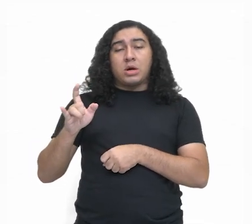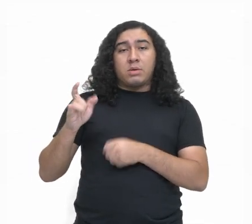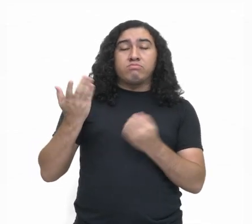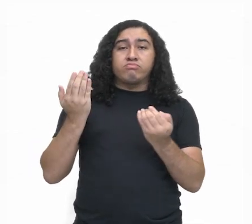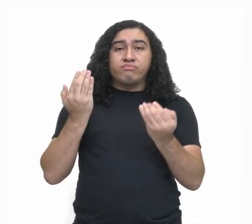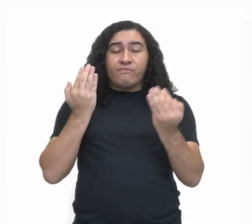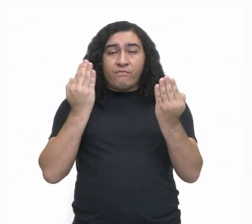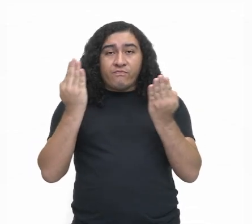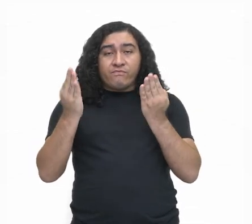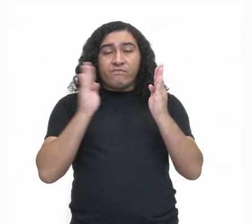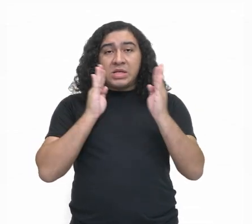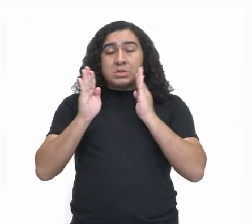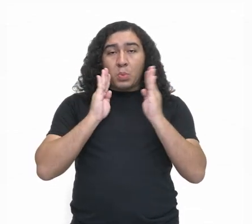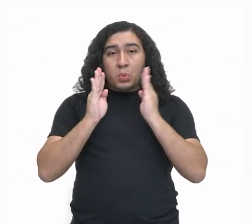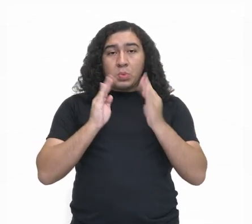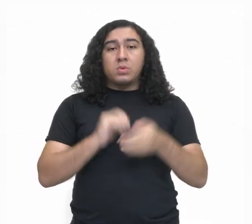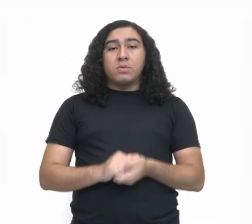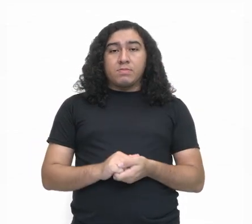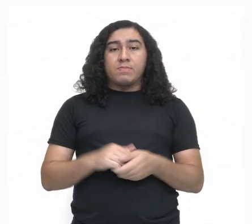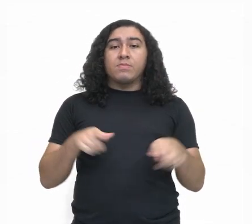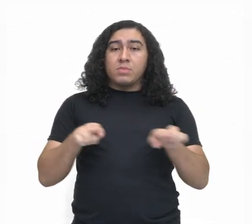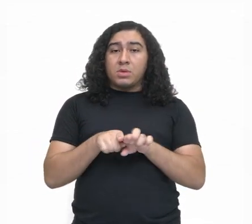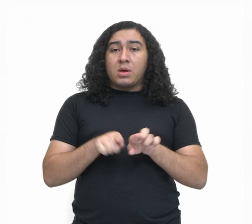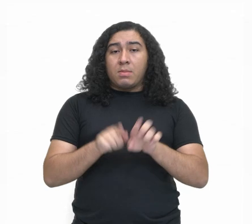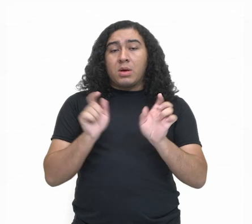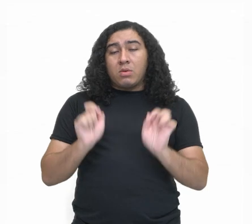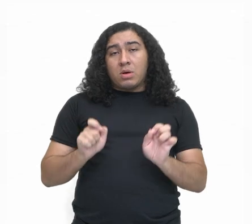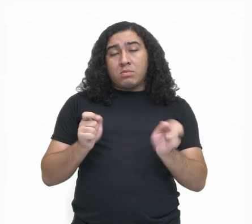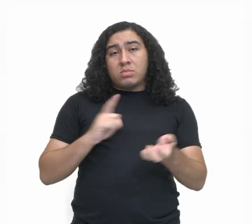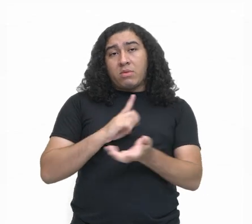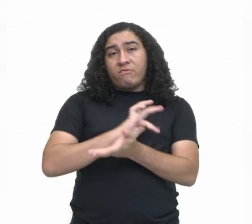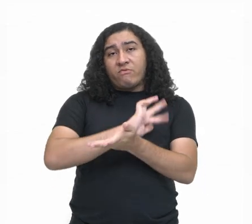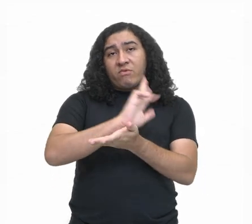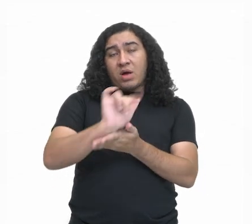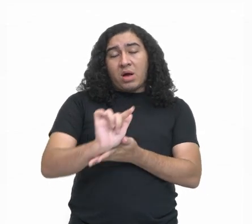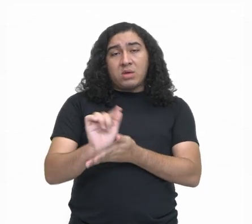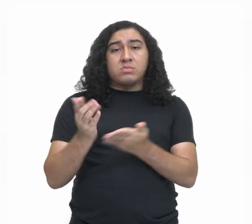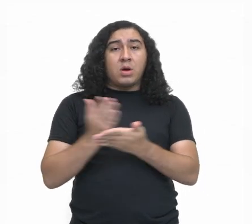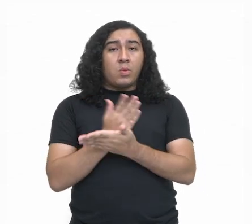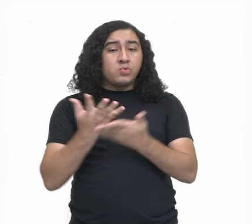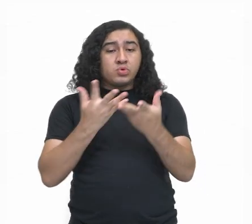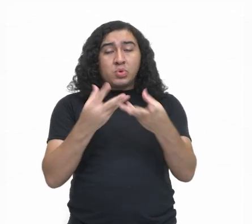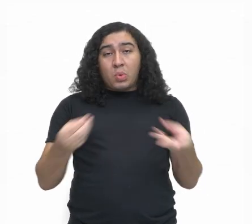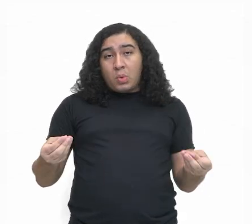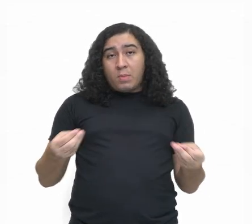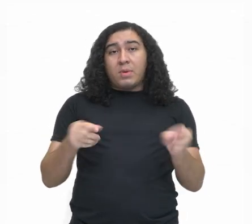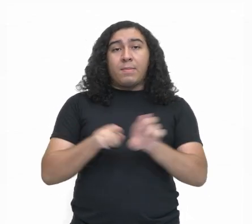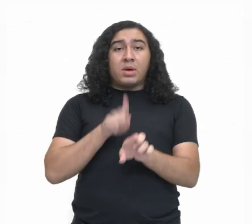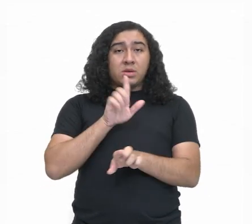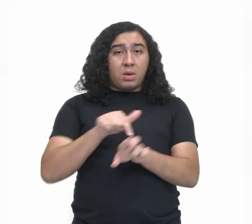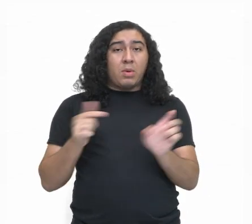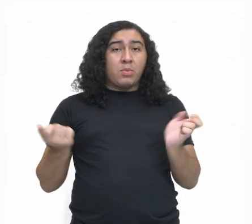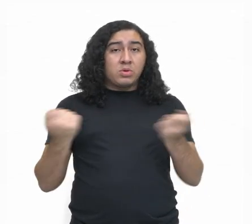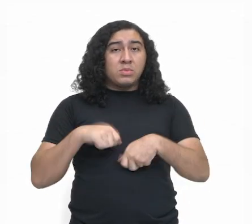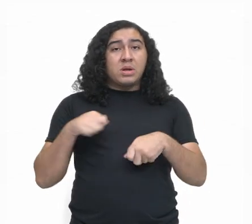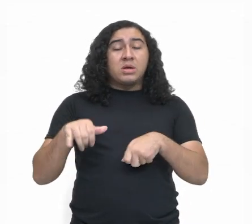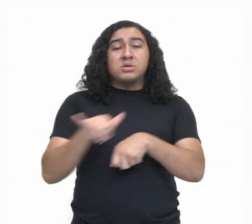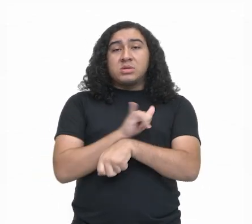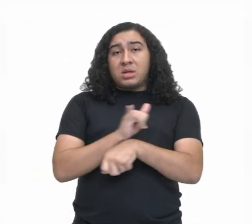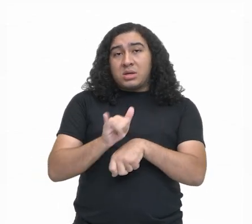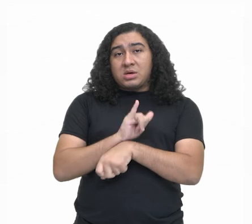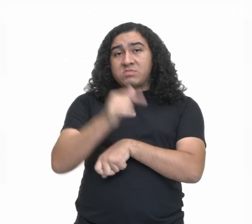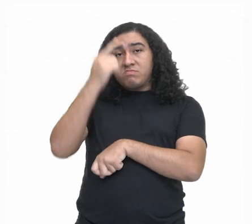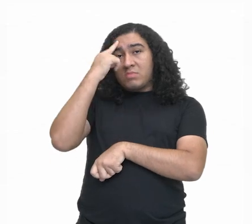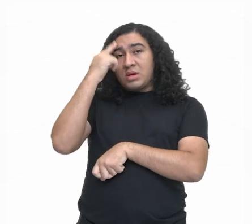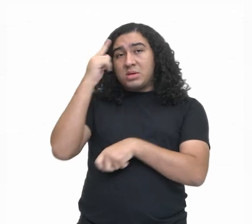né, uns já desapareceram. Então, as redes sociais elas são ferramentas poderosas para